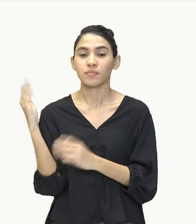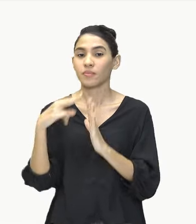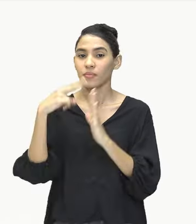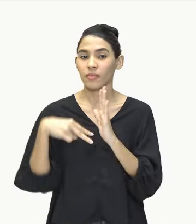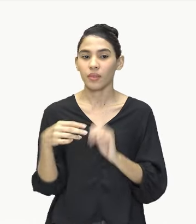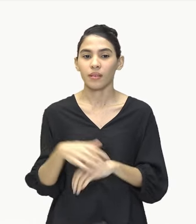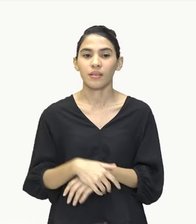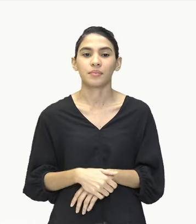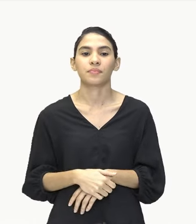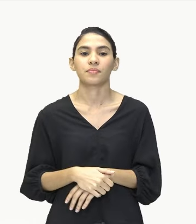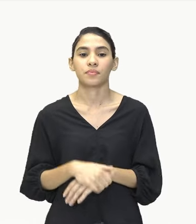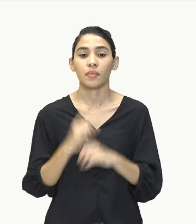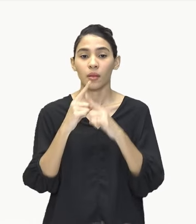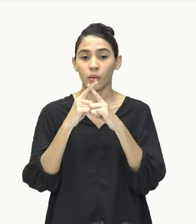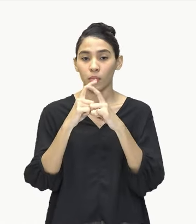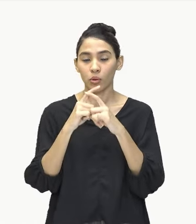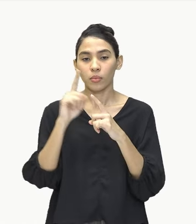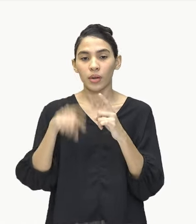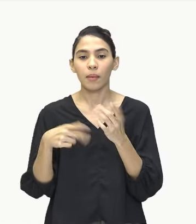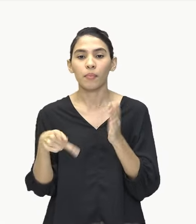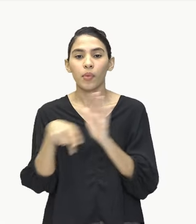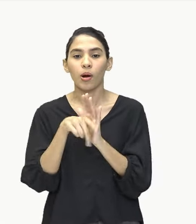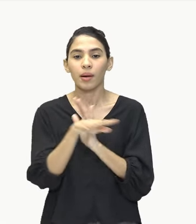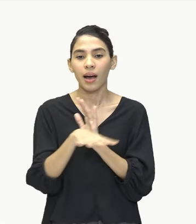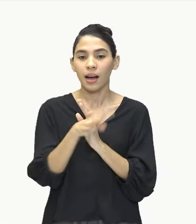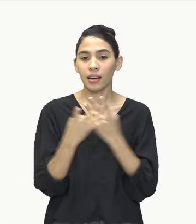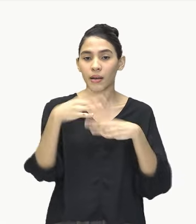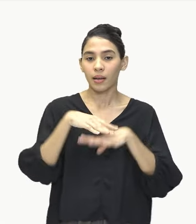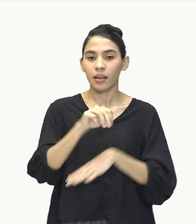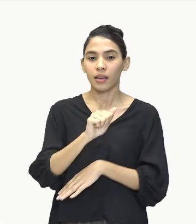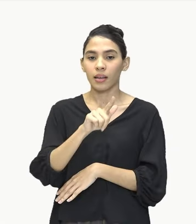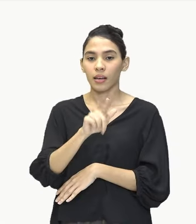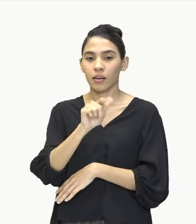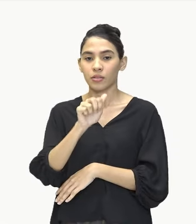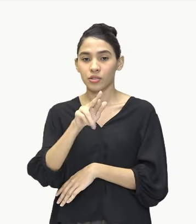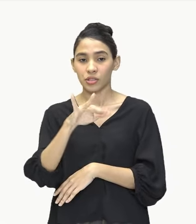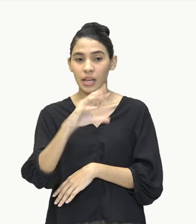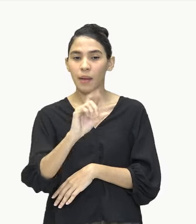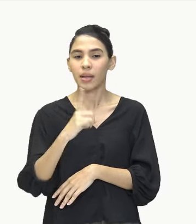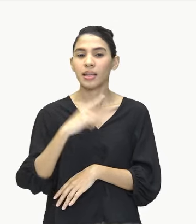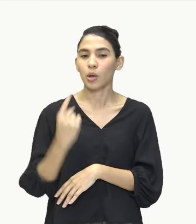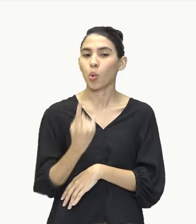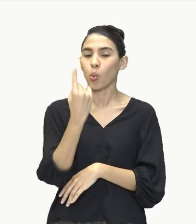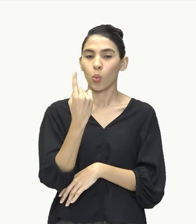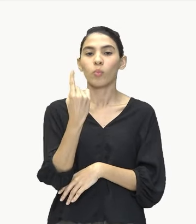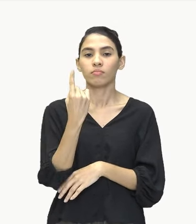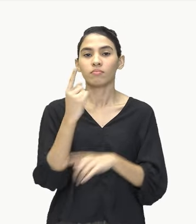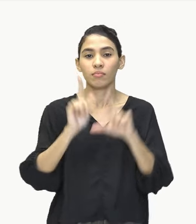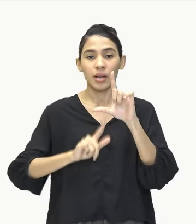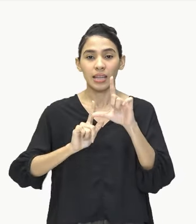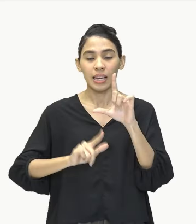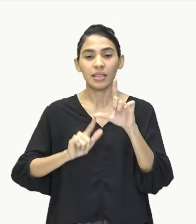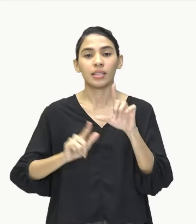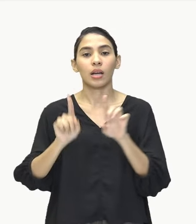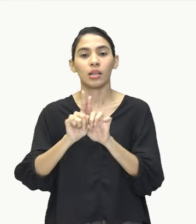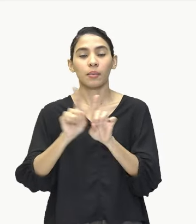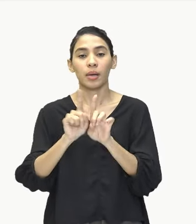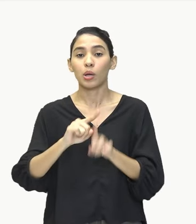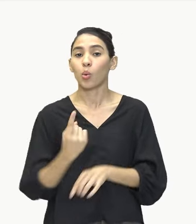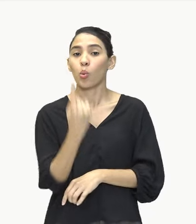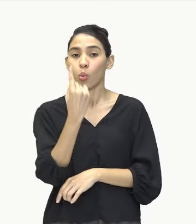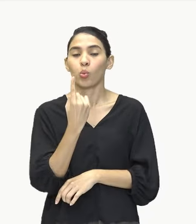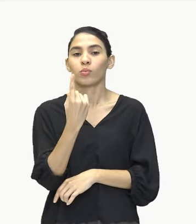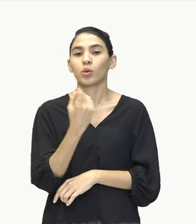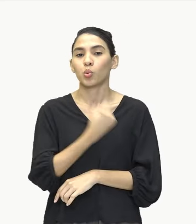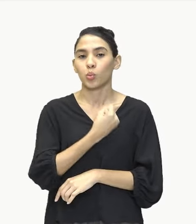leitura. O monômio é uma expressão algébrica que tem apenas um termo. Então, vamos começar aqui